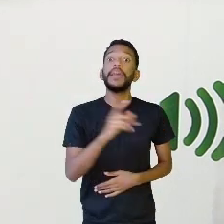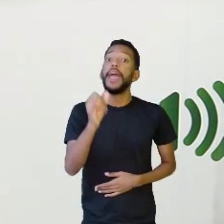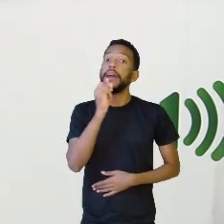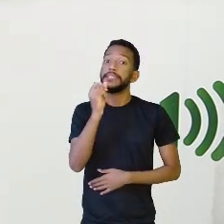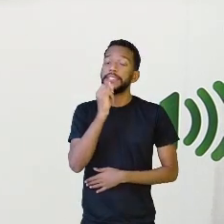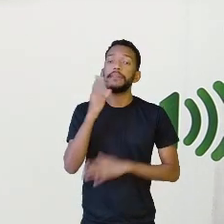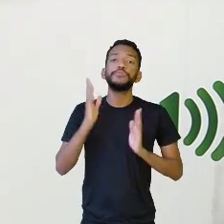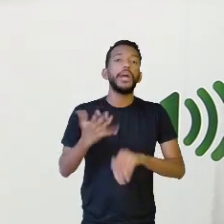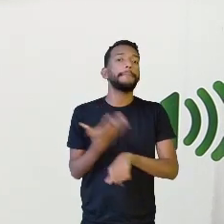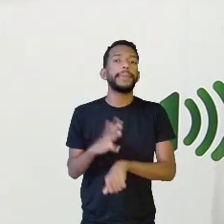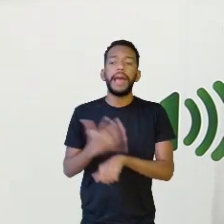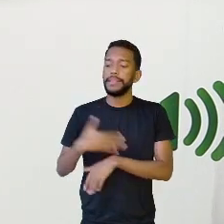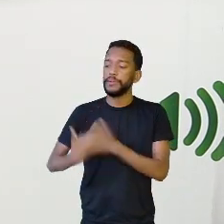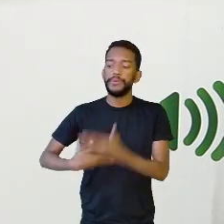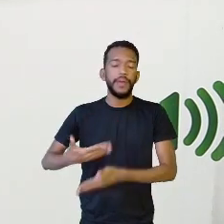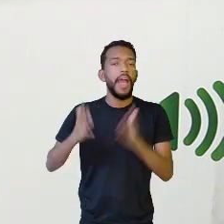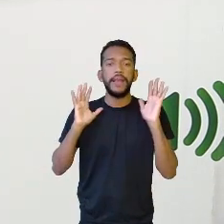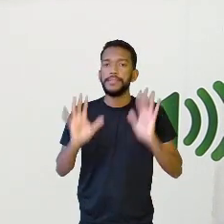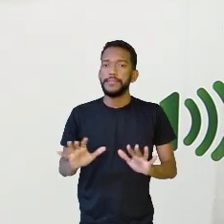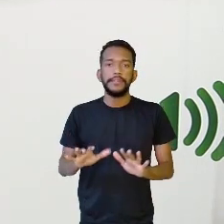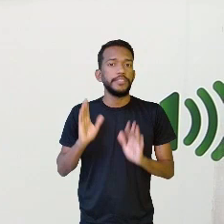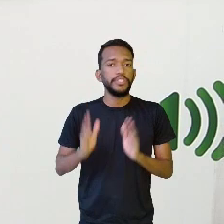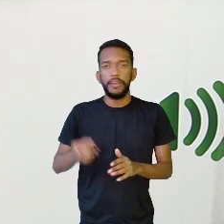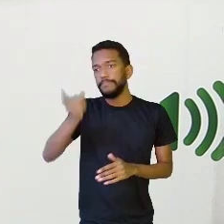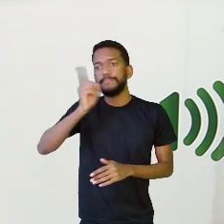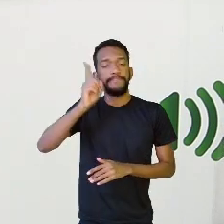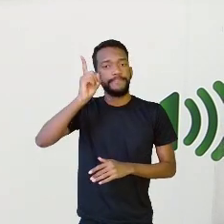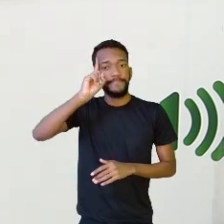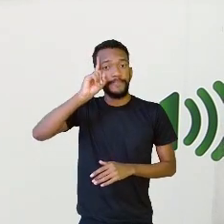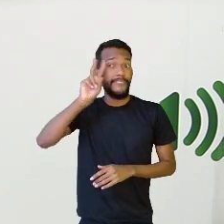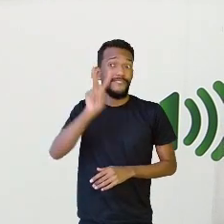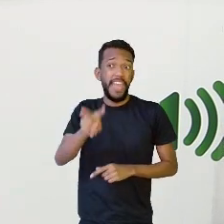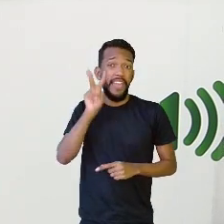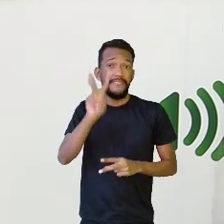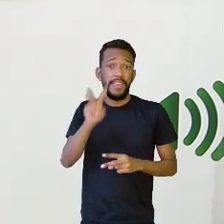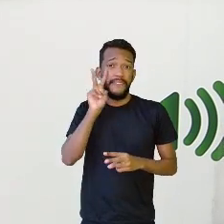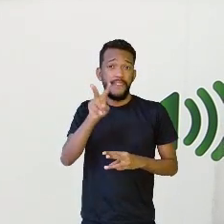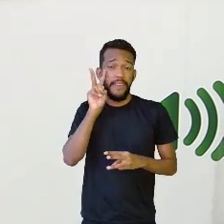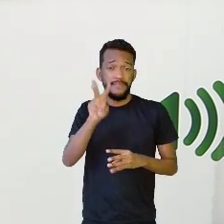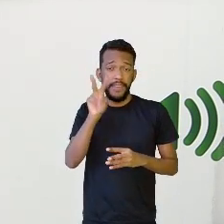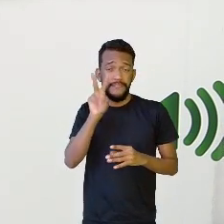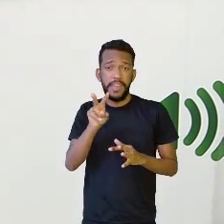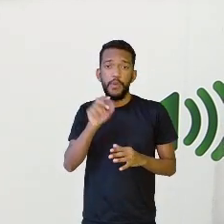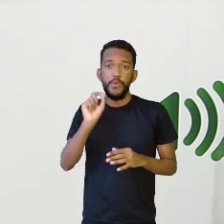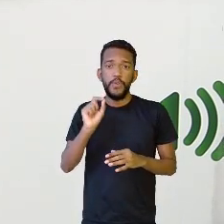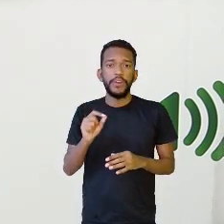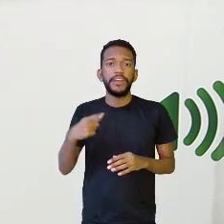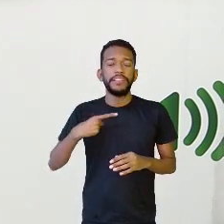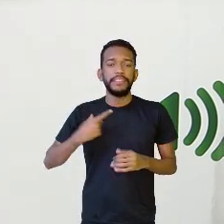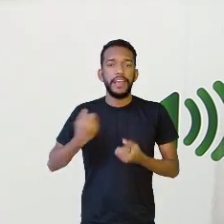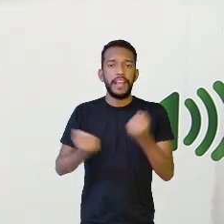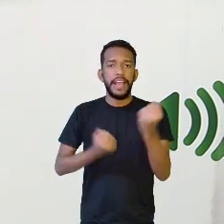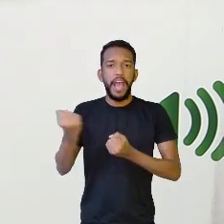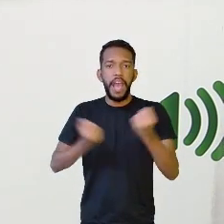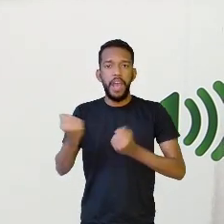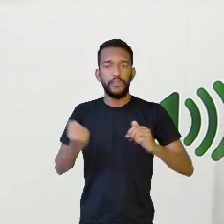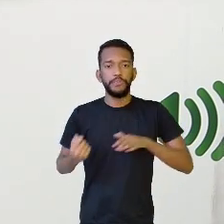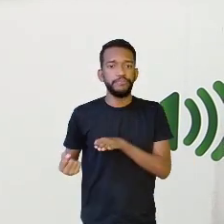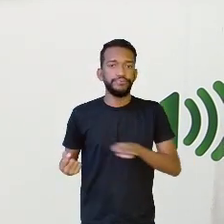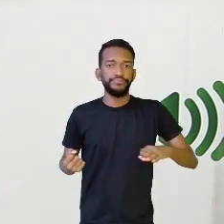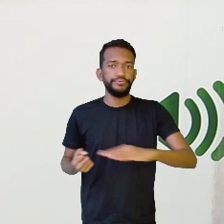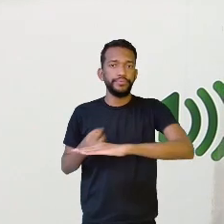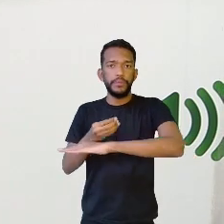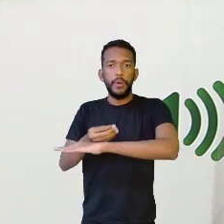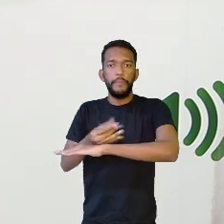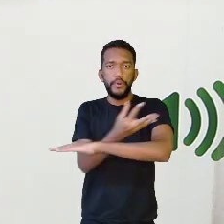muito prático e que está muito presente é a fumaça que nós percebemos aí, que está saindo